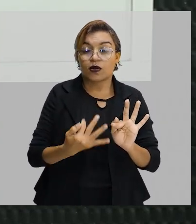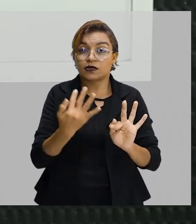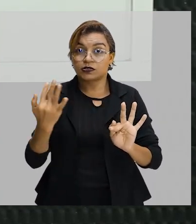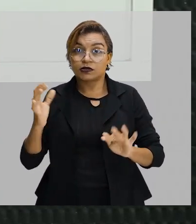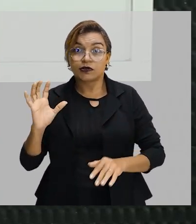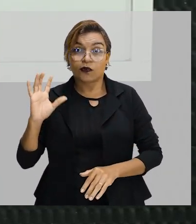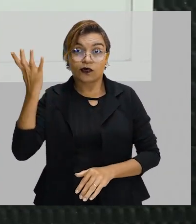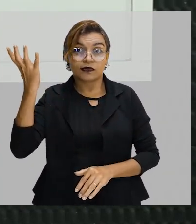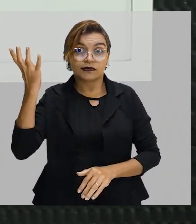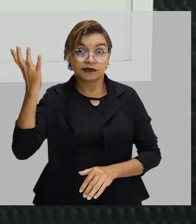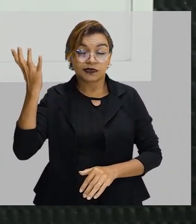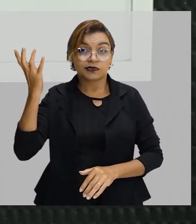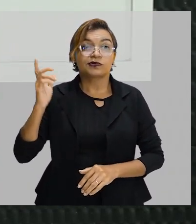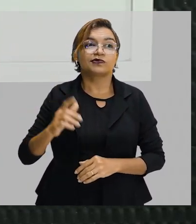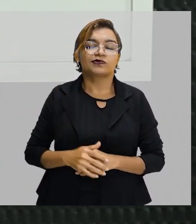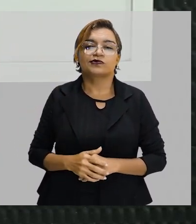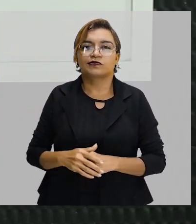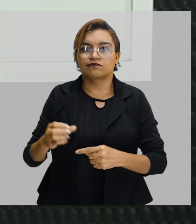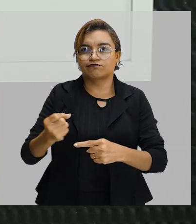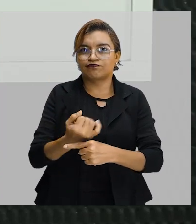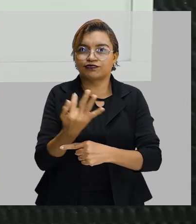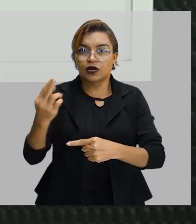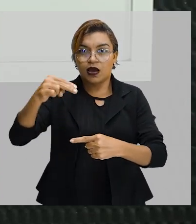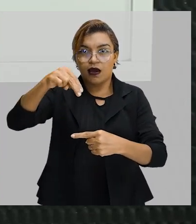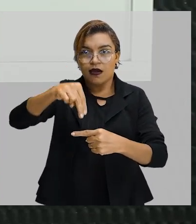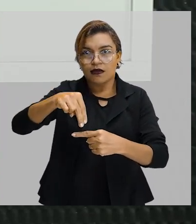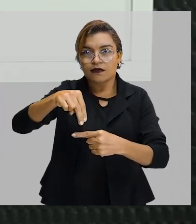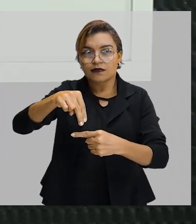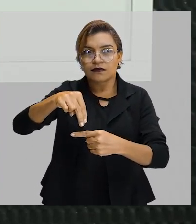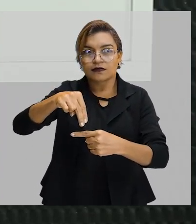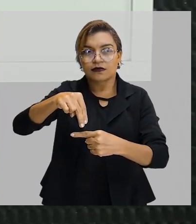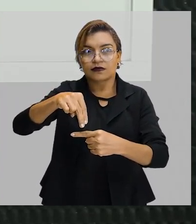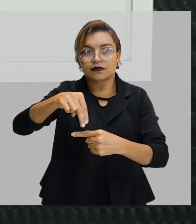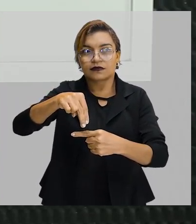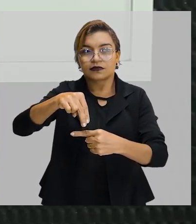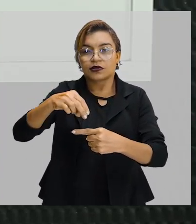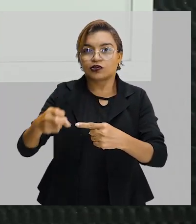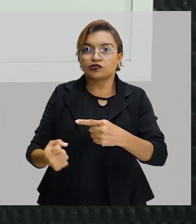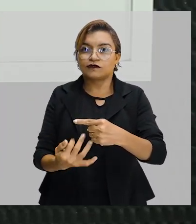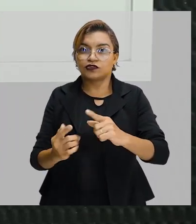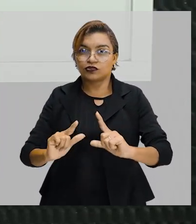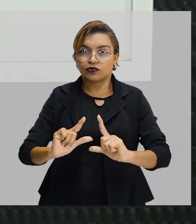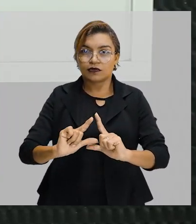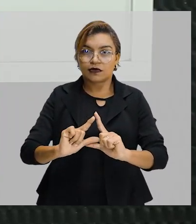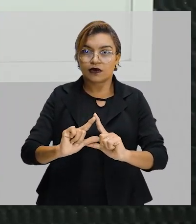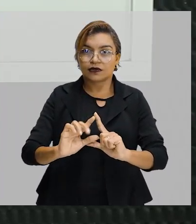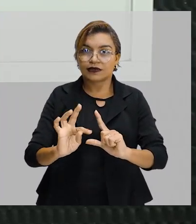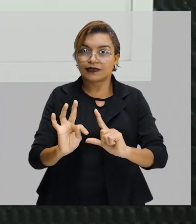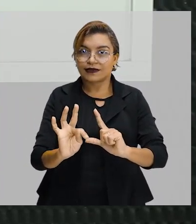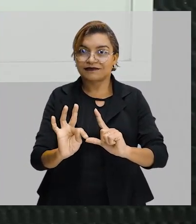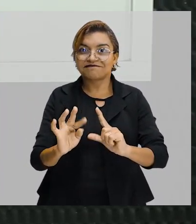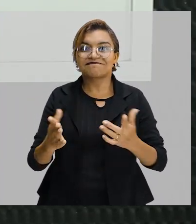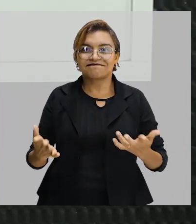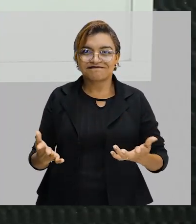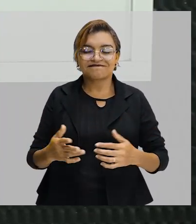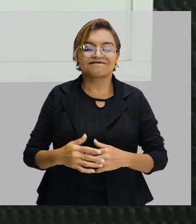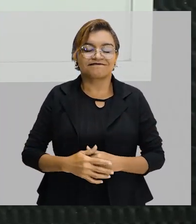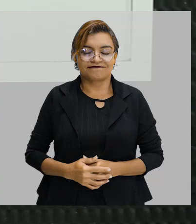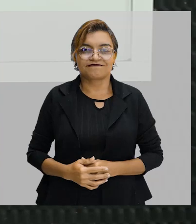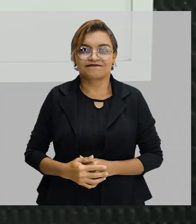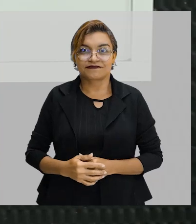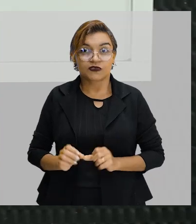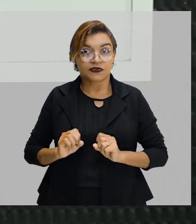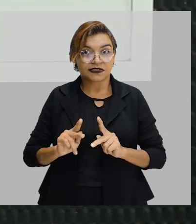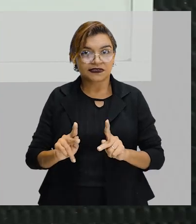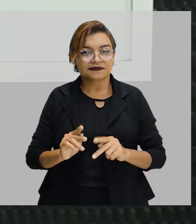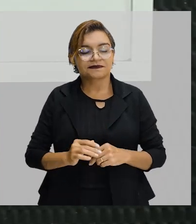número de eventos dividido por um tempo. Né? Por um tempo. Tá